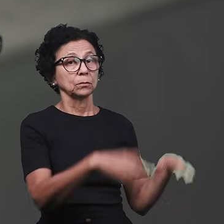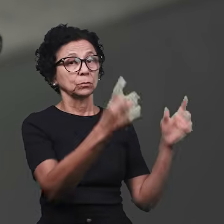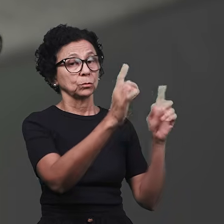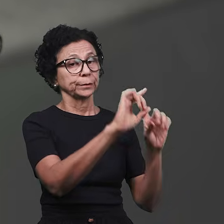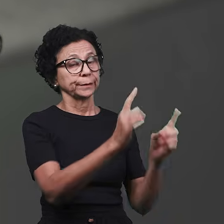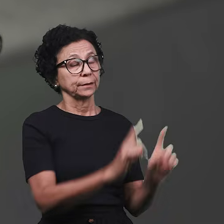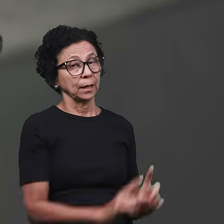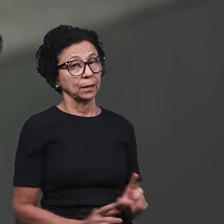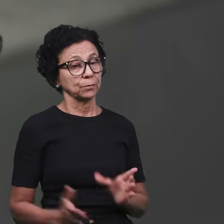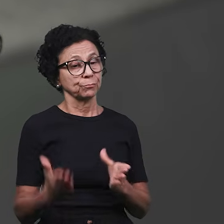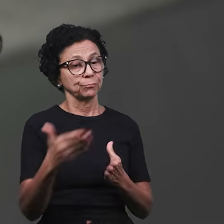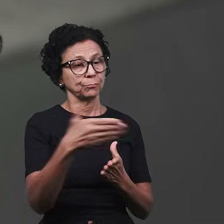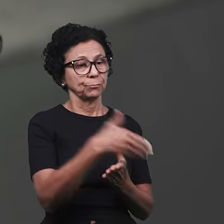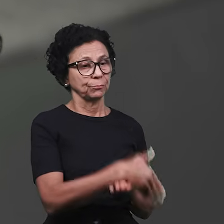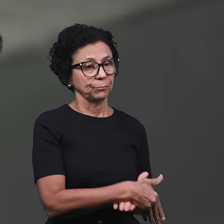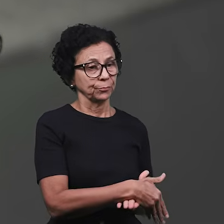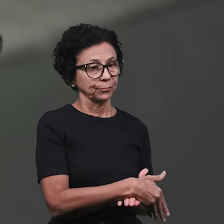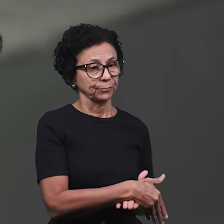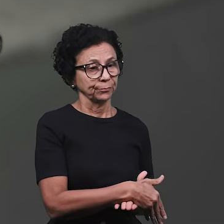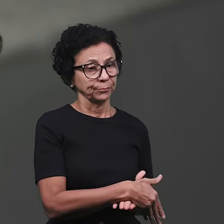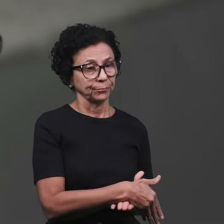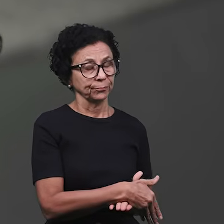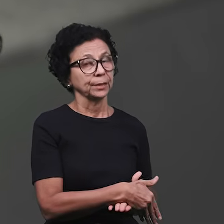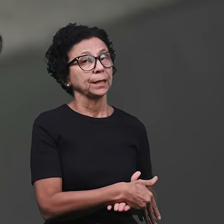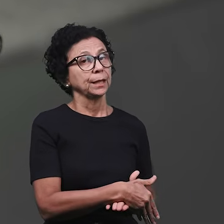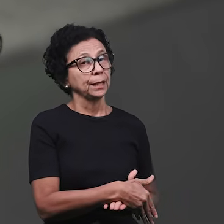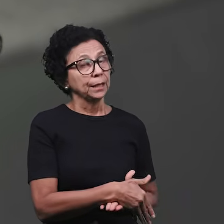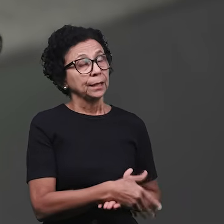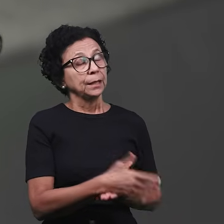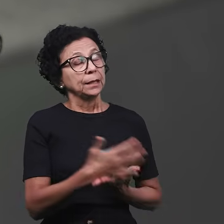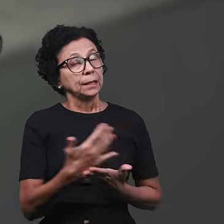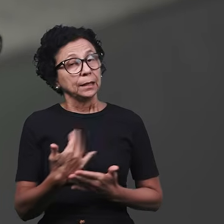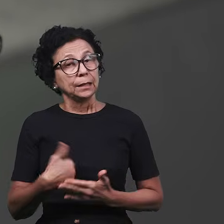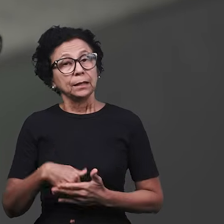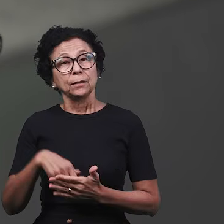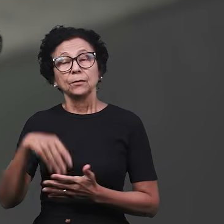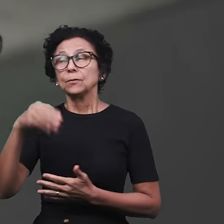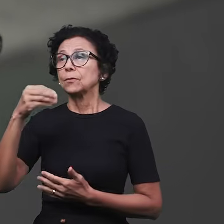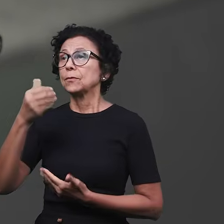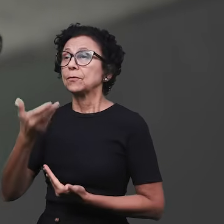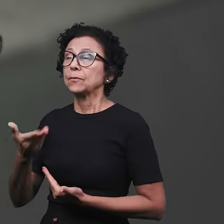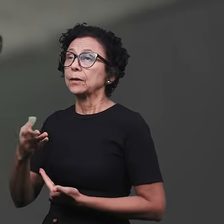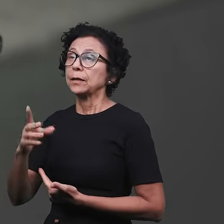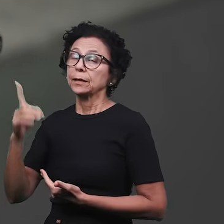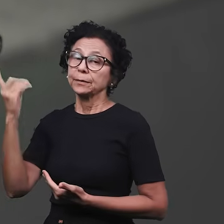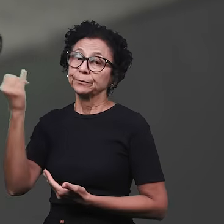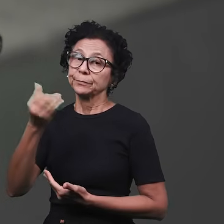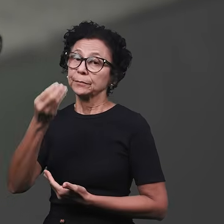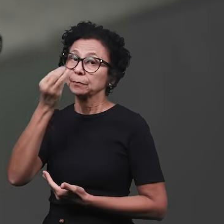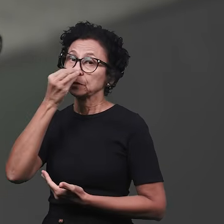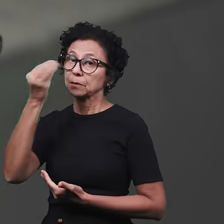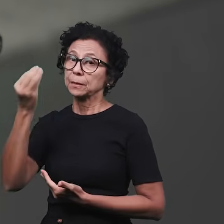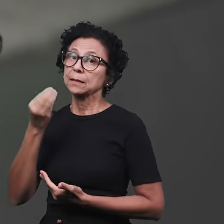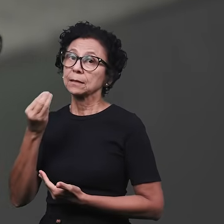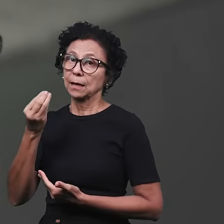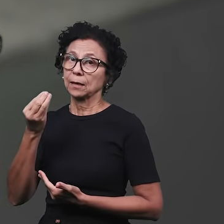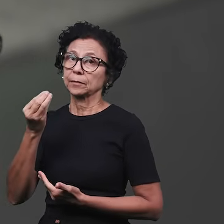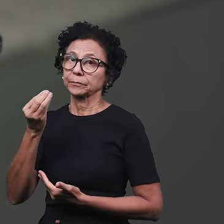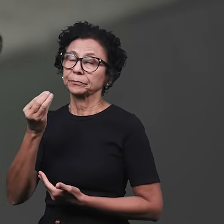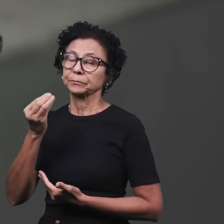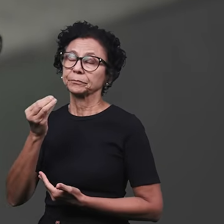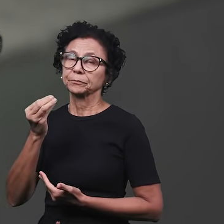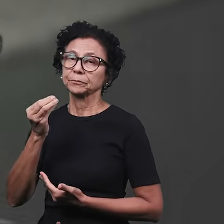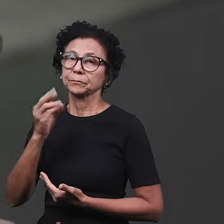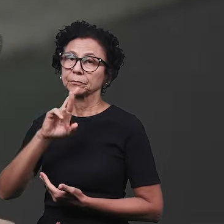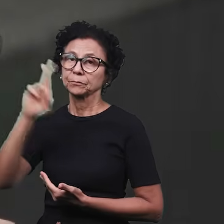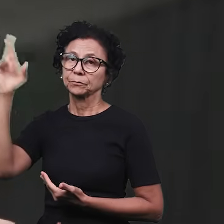quais vai, e me deixará, e anulará o meu concerto que tenho feito com ele. E aqui o Senhor começa a tratar com